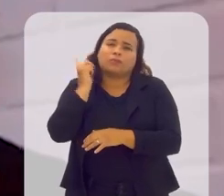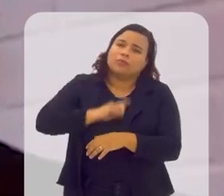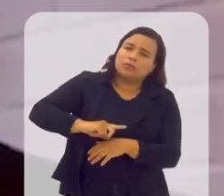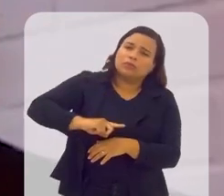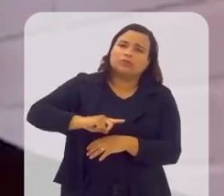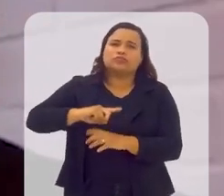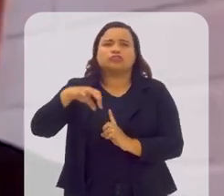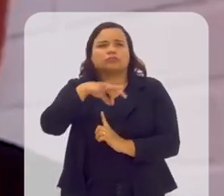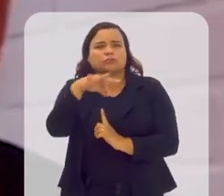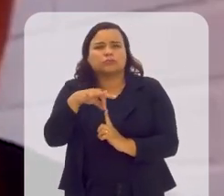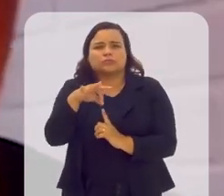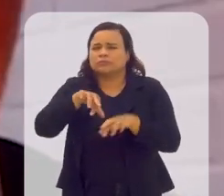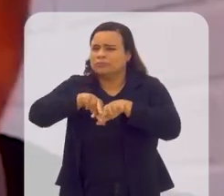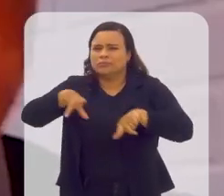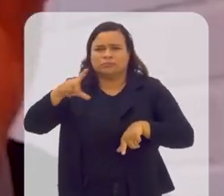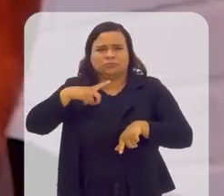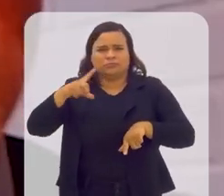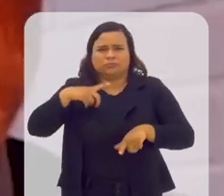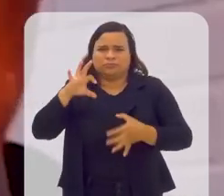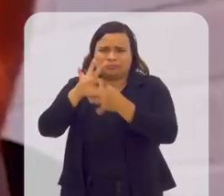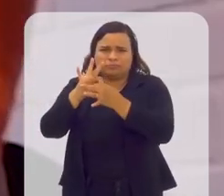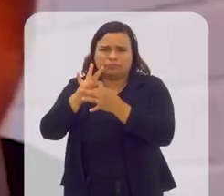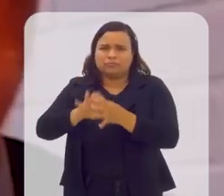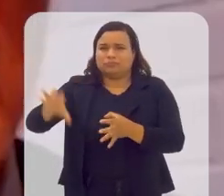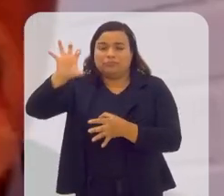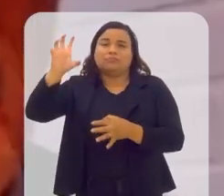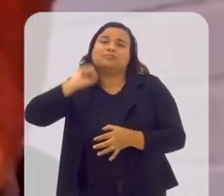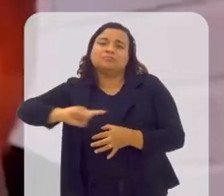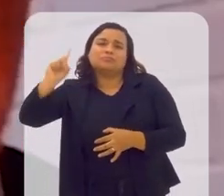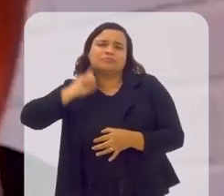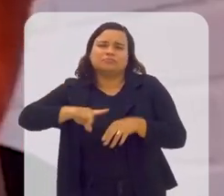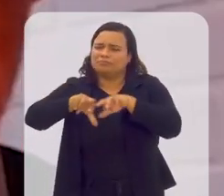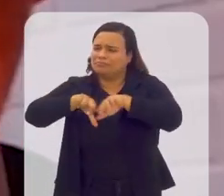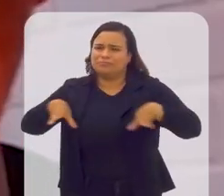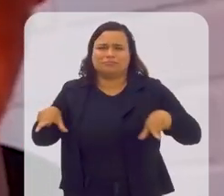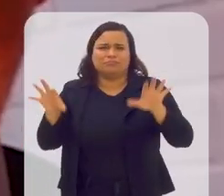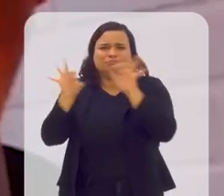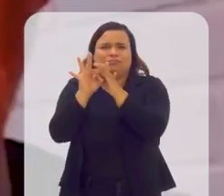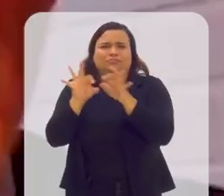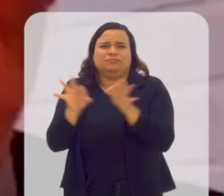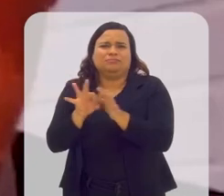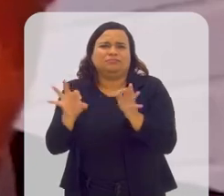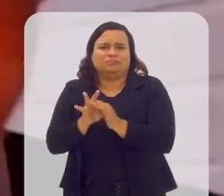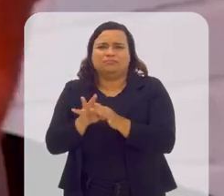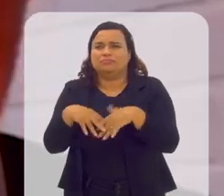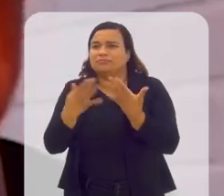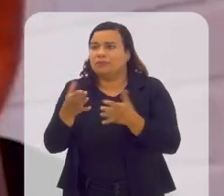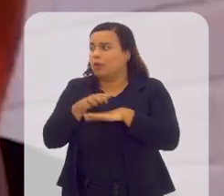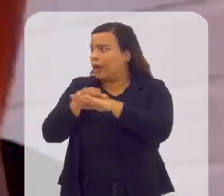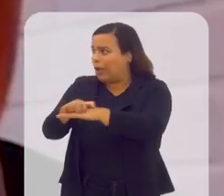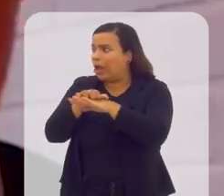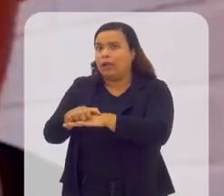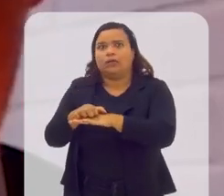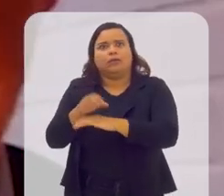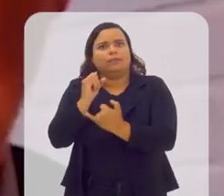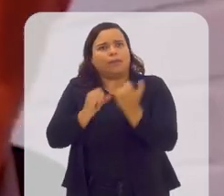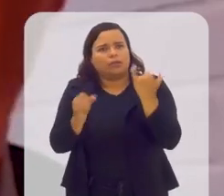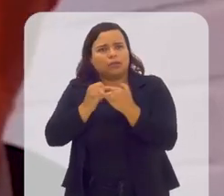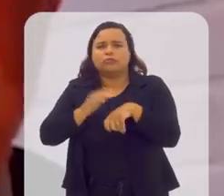Minas Gerais, próprio Espírito Santo, ligado diretamente ao Centro-Oeste, a Minas Gerais. Né? Então, mais de metade da carga